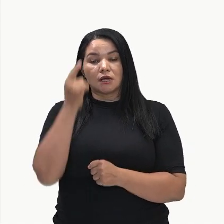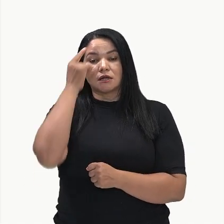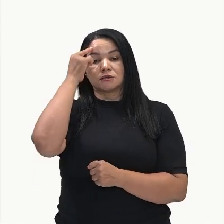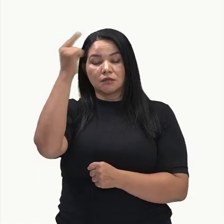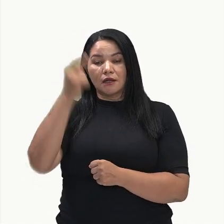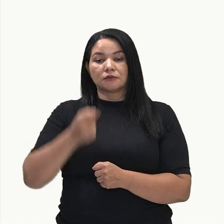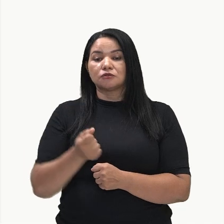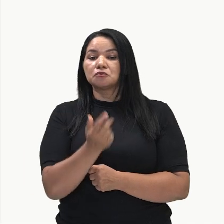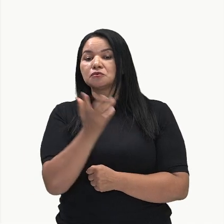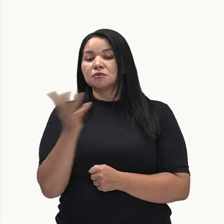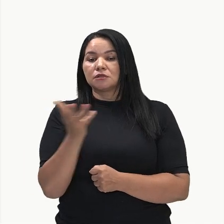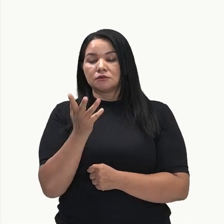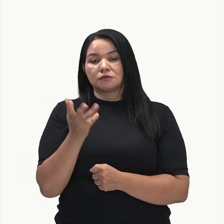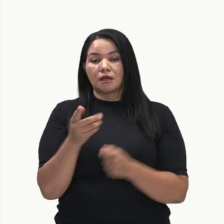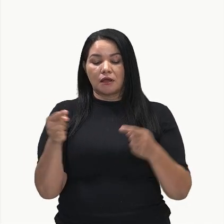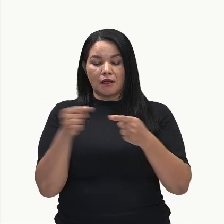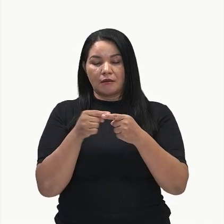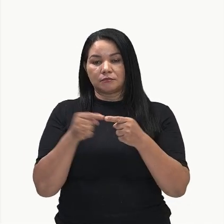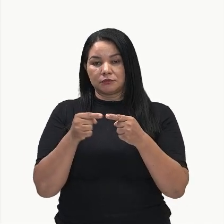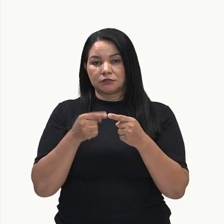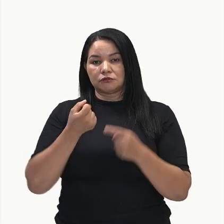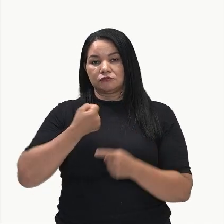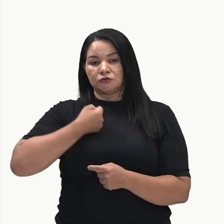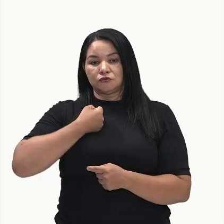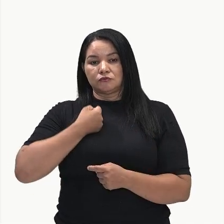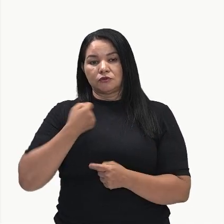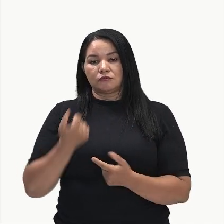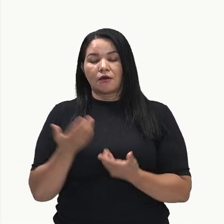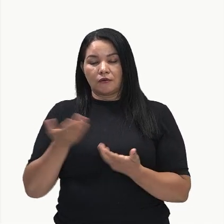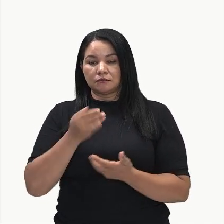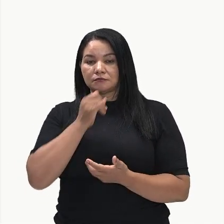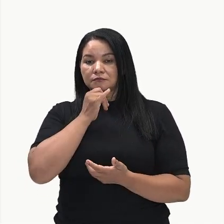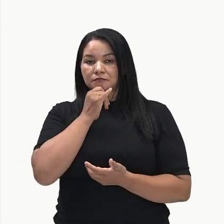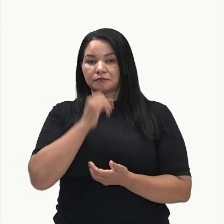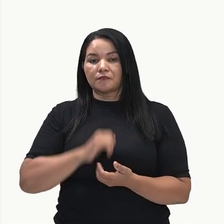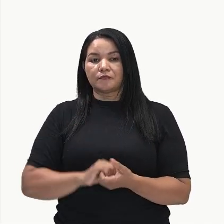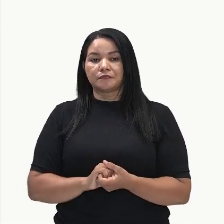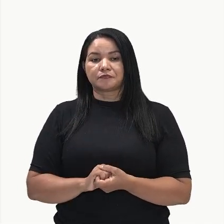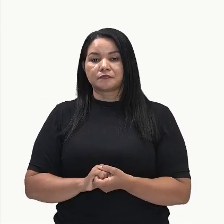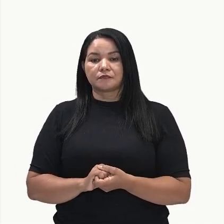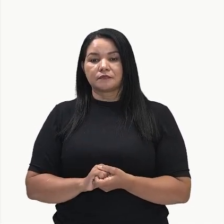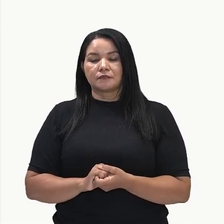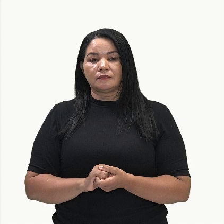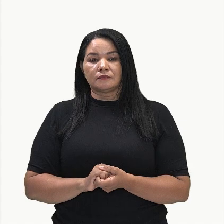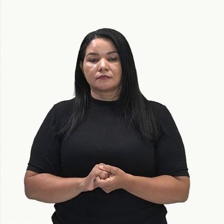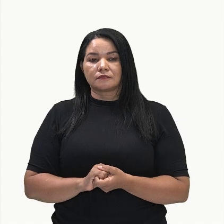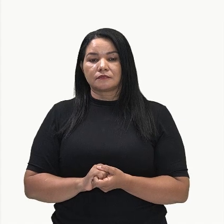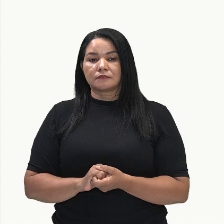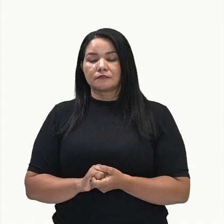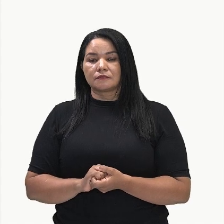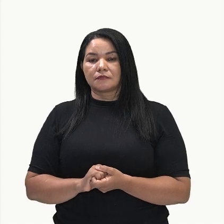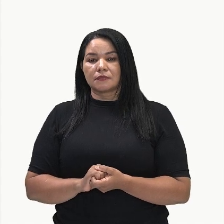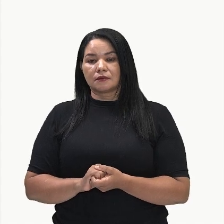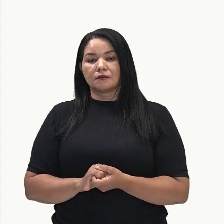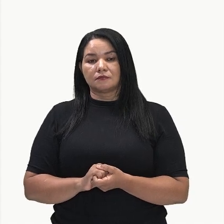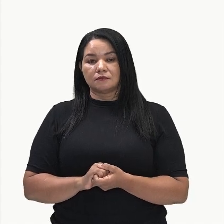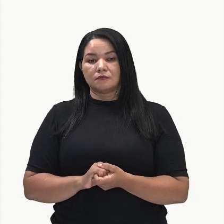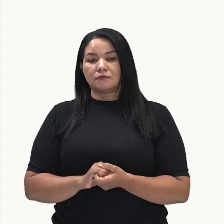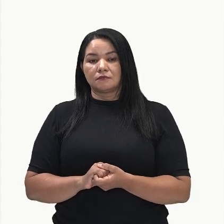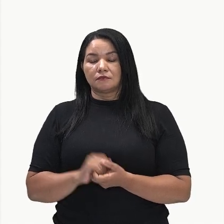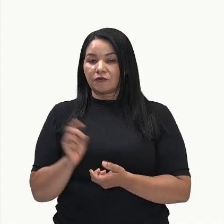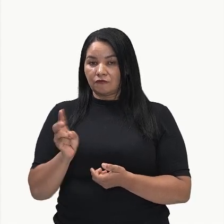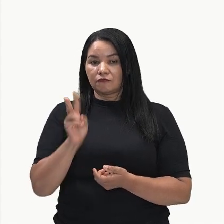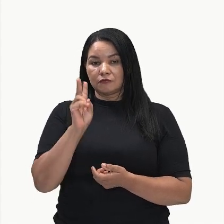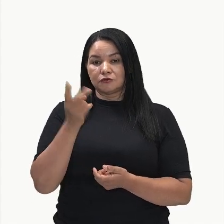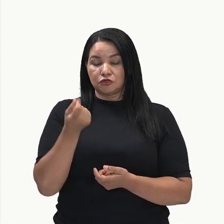isso, geralmente, é um número, né? Vamos aqui aos exemplos. Quanto custa isso? Isso aqui são números, valores,